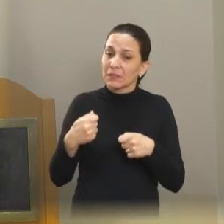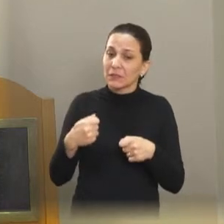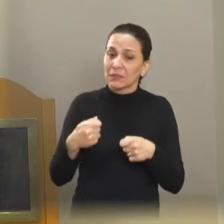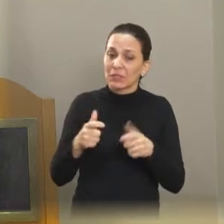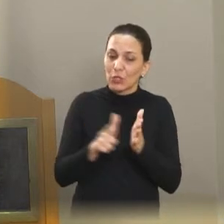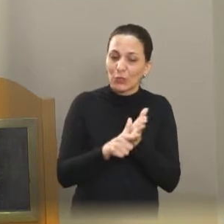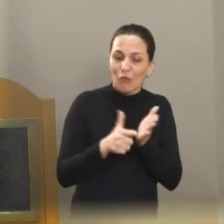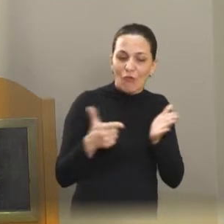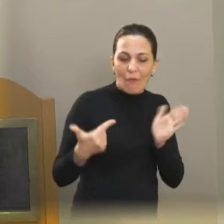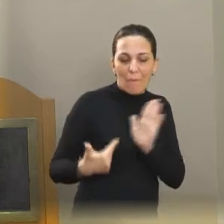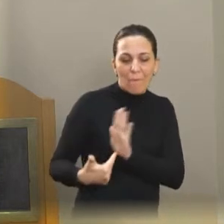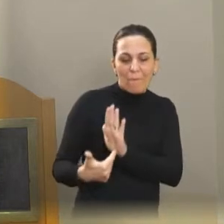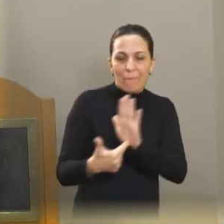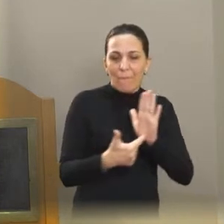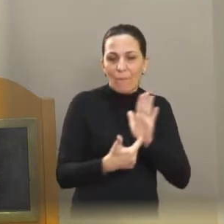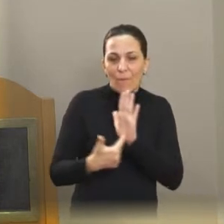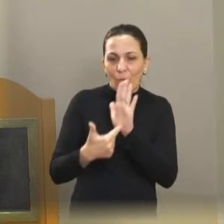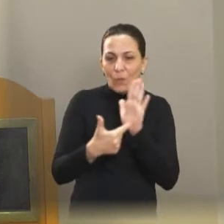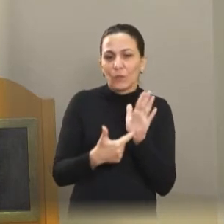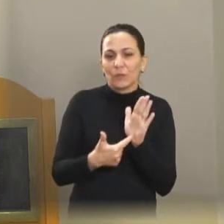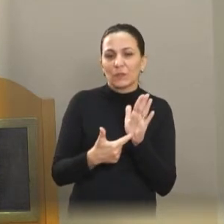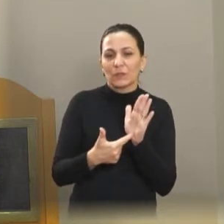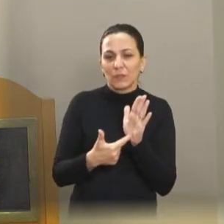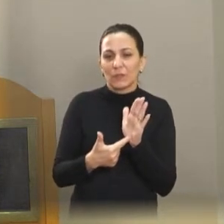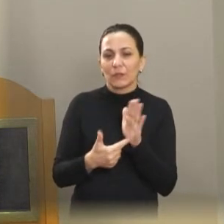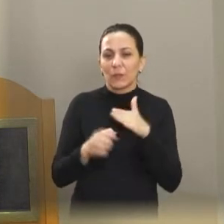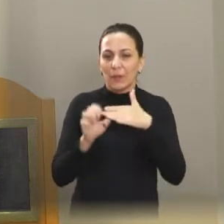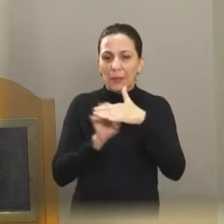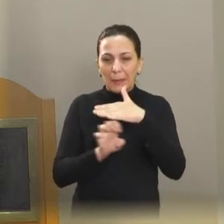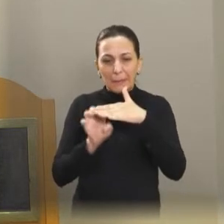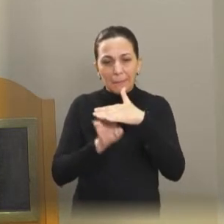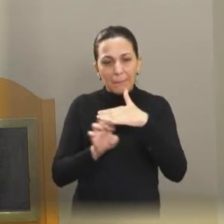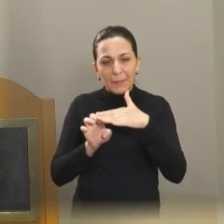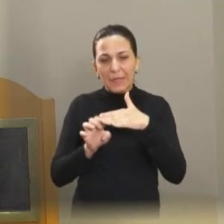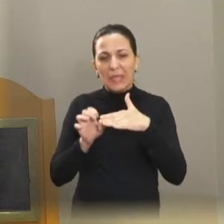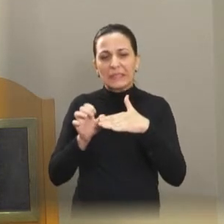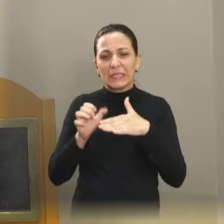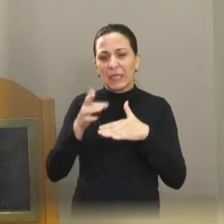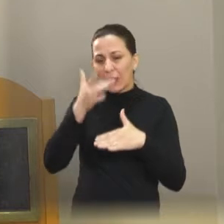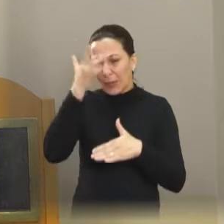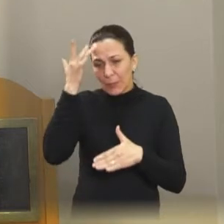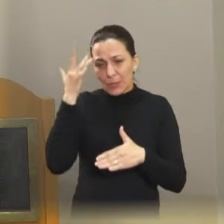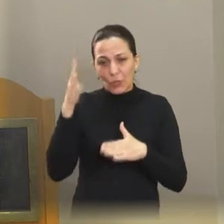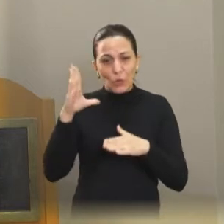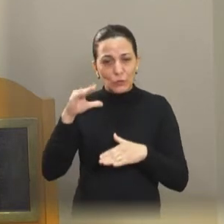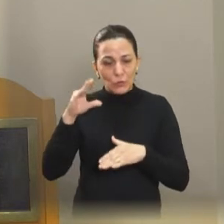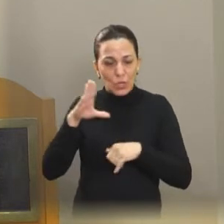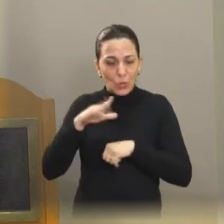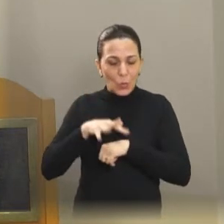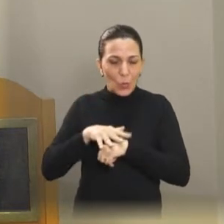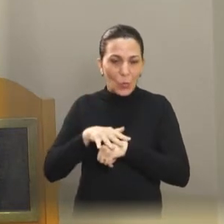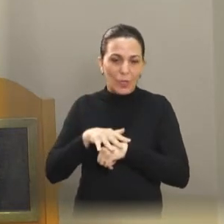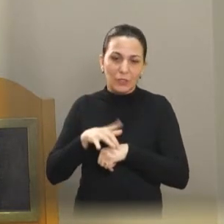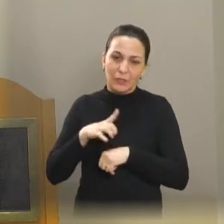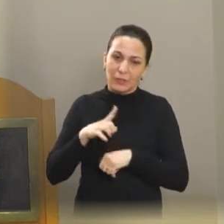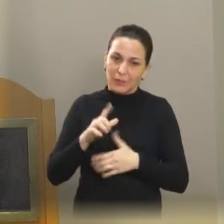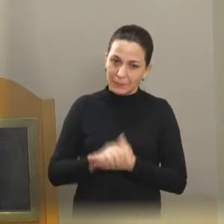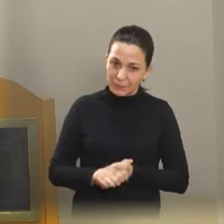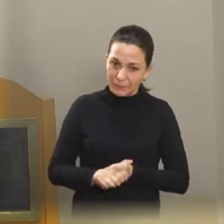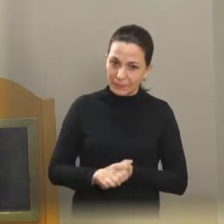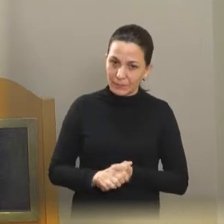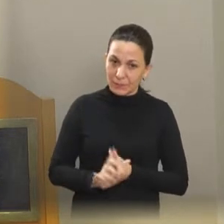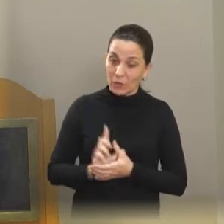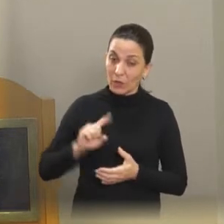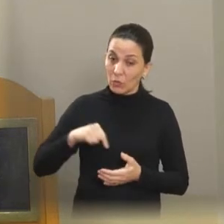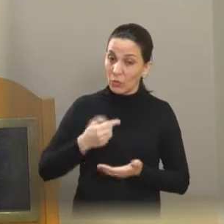quanto é o jornal e mostrando aí é uma baixa nas firmas e pessoal com dengue aí e falar da da alegria que nós tivemos também de